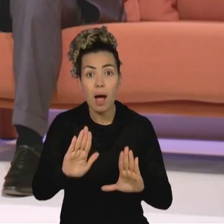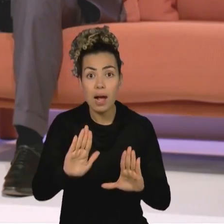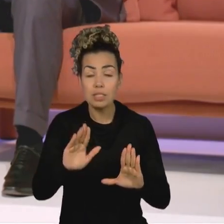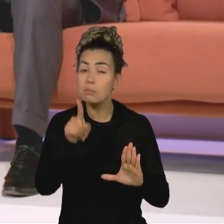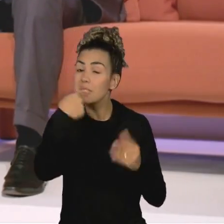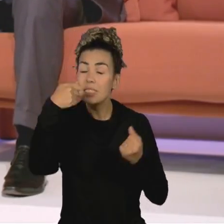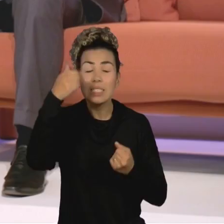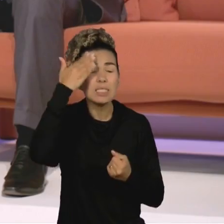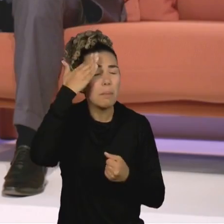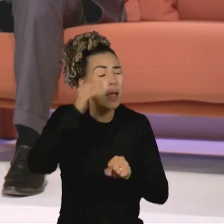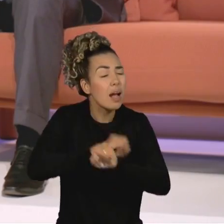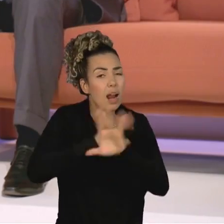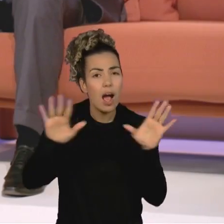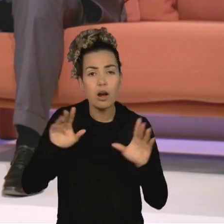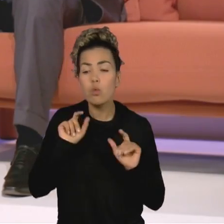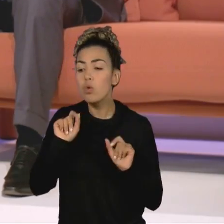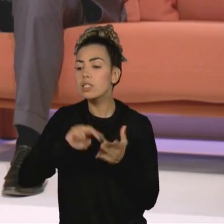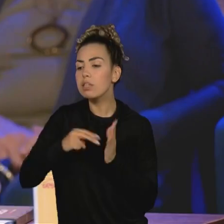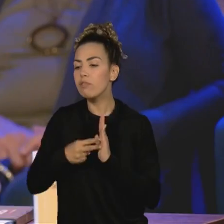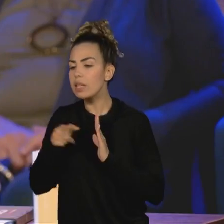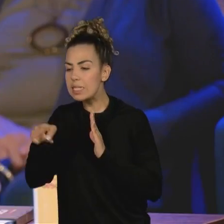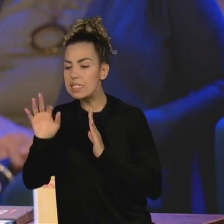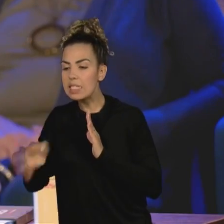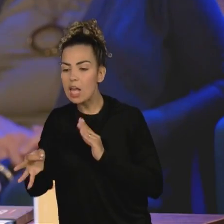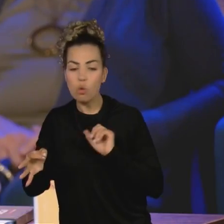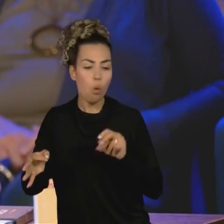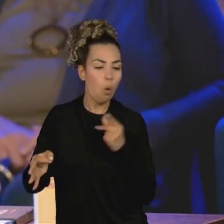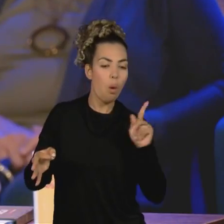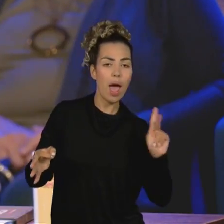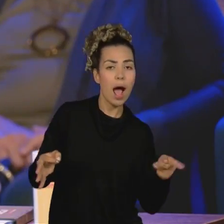que é errado. Tem que abraçar a honestidade, né? Tem que abraçar a honestidade.